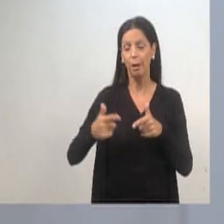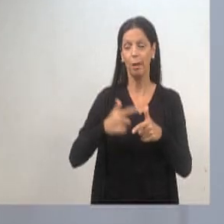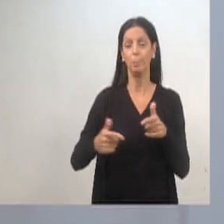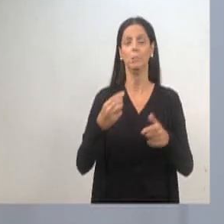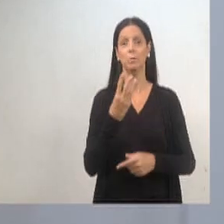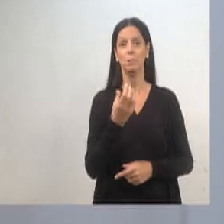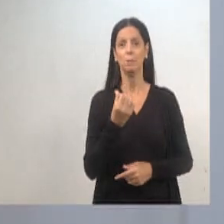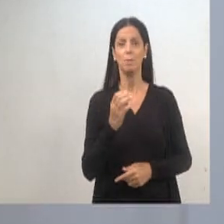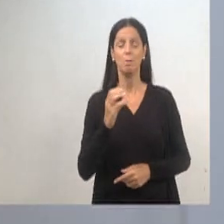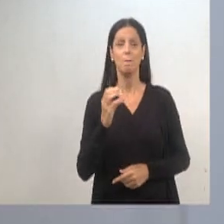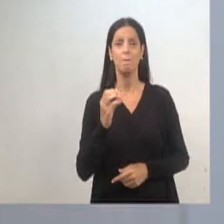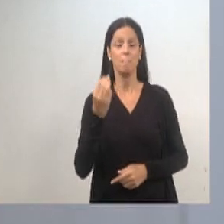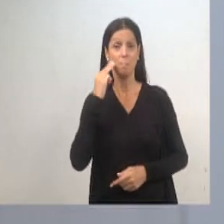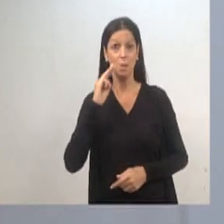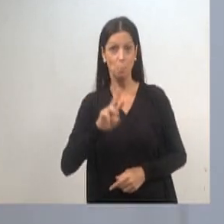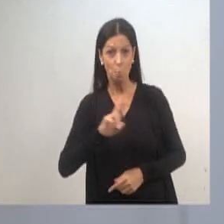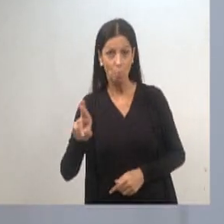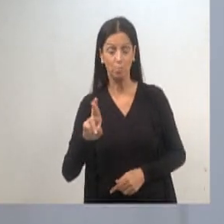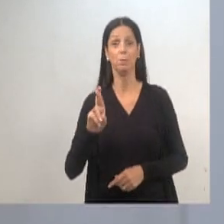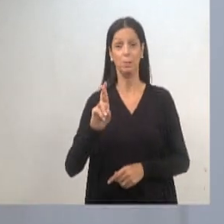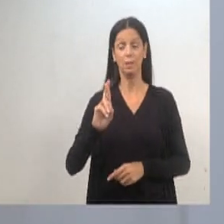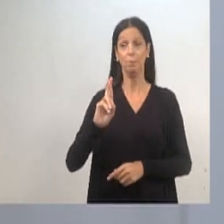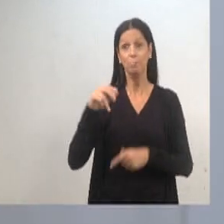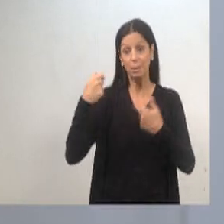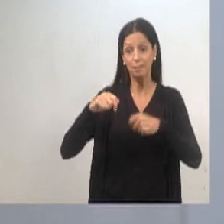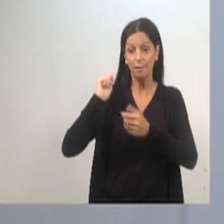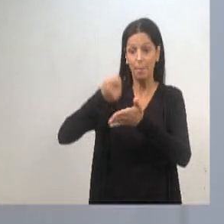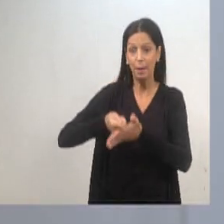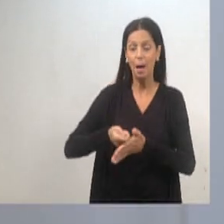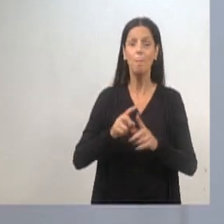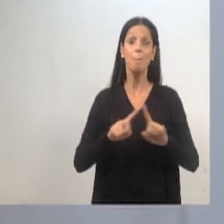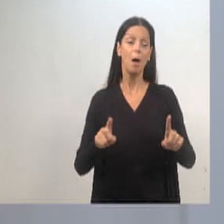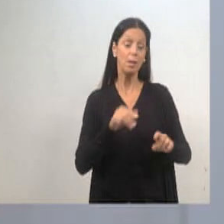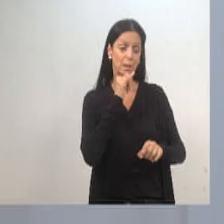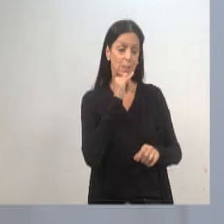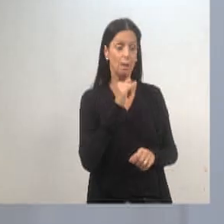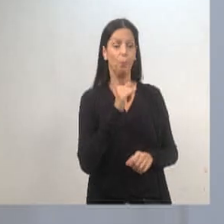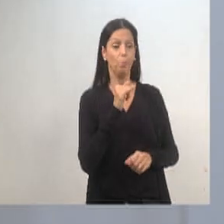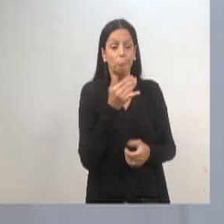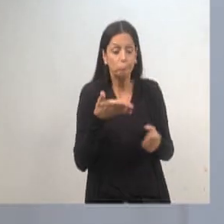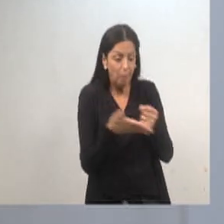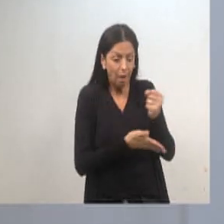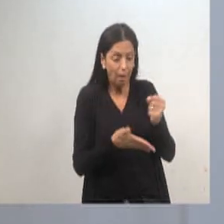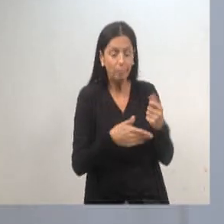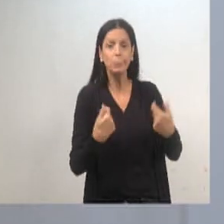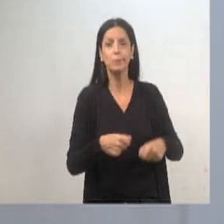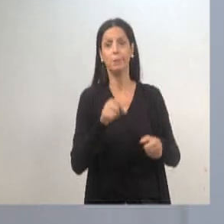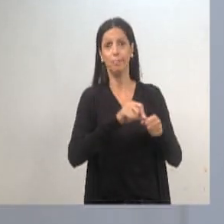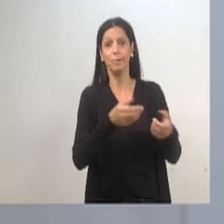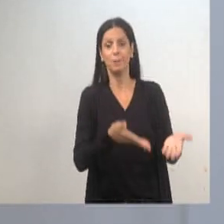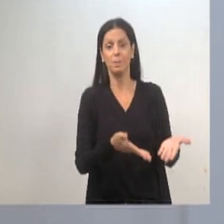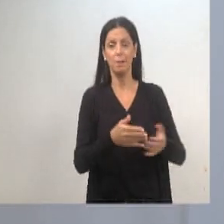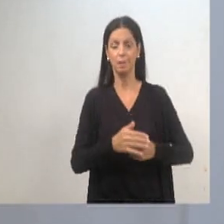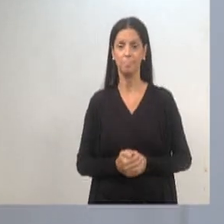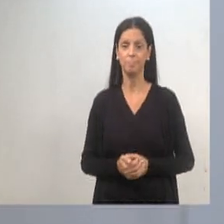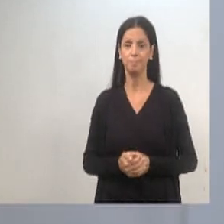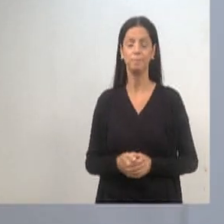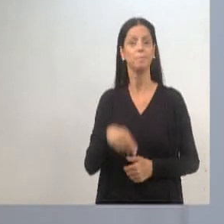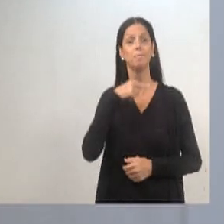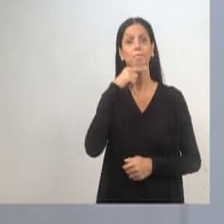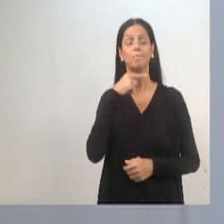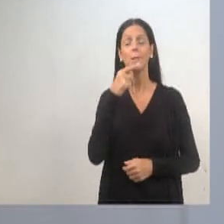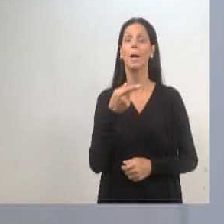milhões? Existe, mas o básico precisa ser feito. É por isso que a gente briga e muitas vezes tem que falar aqui que não dá para a